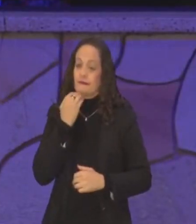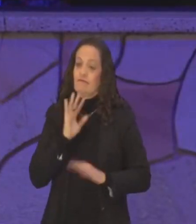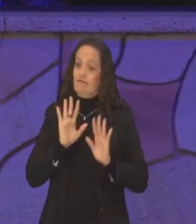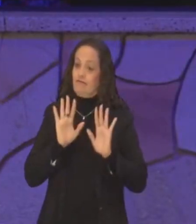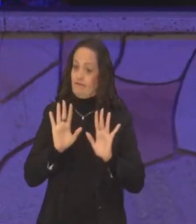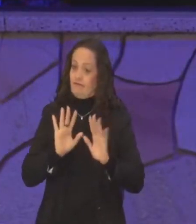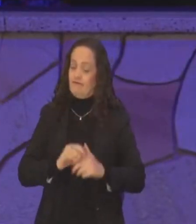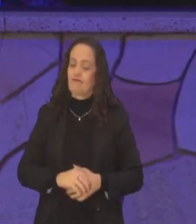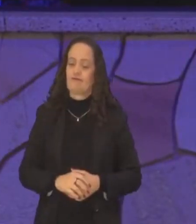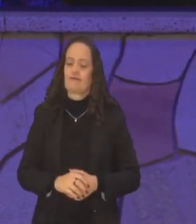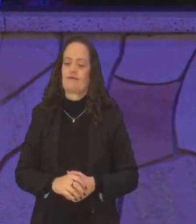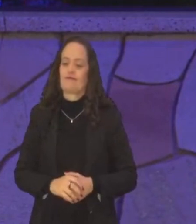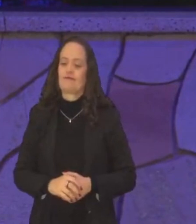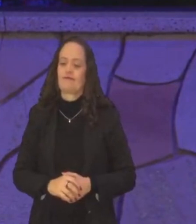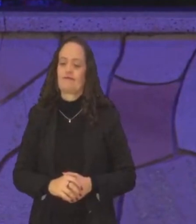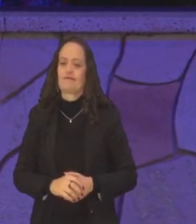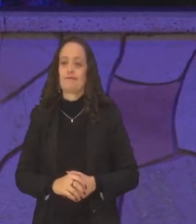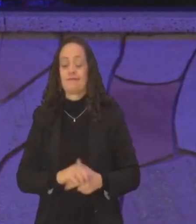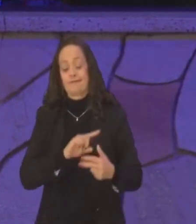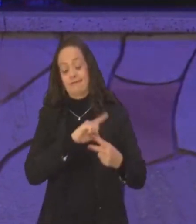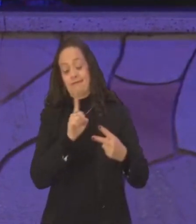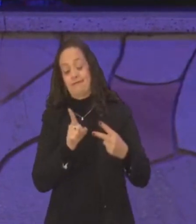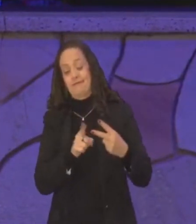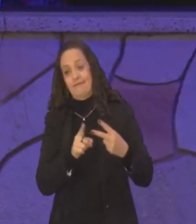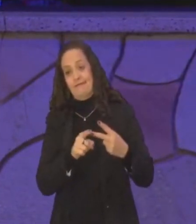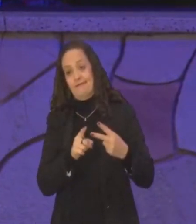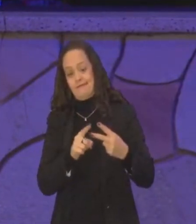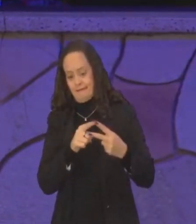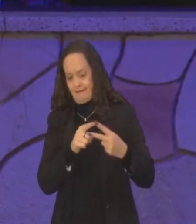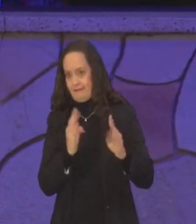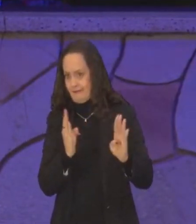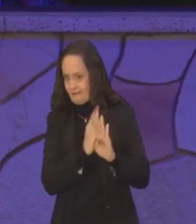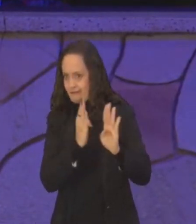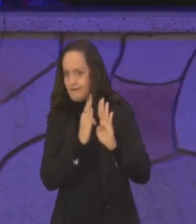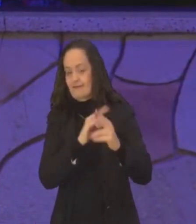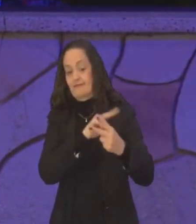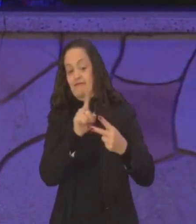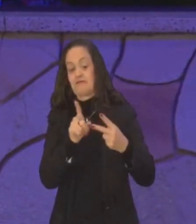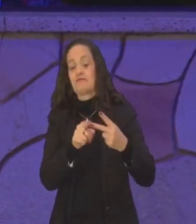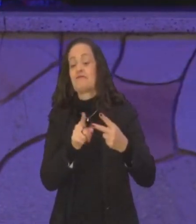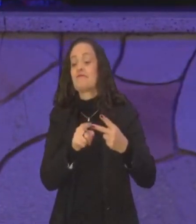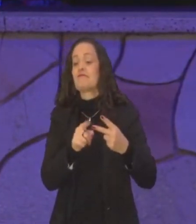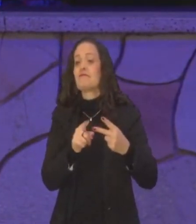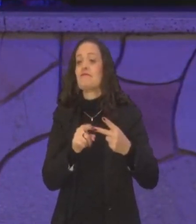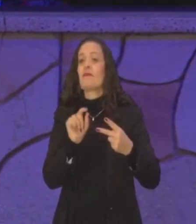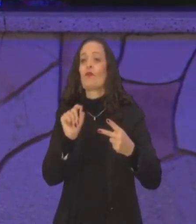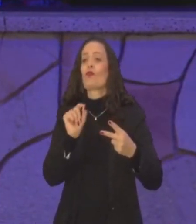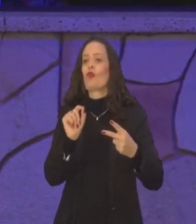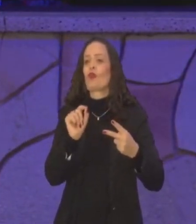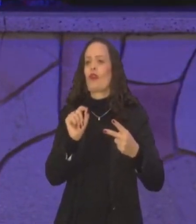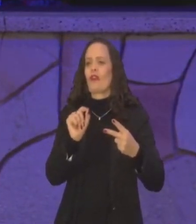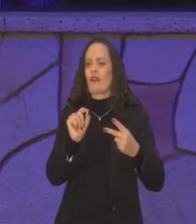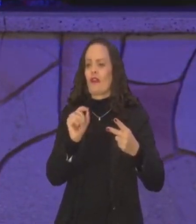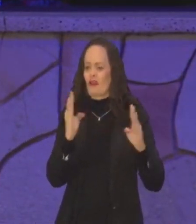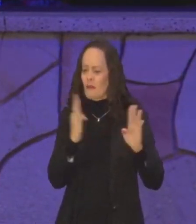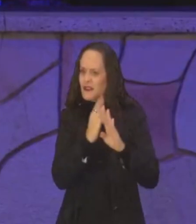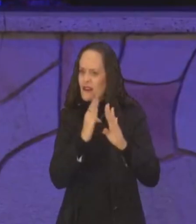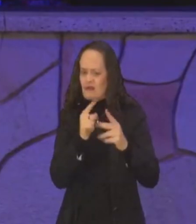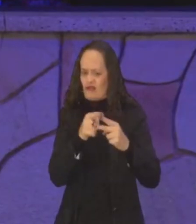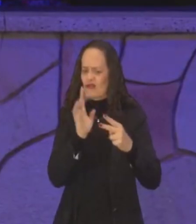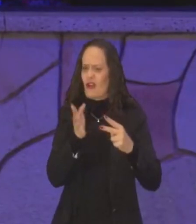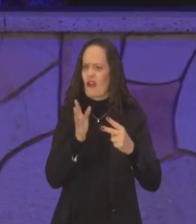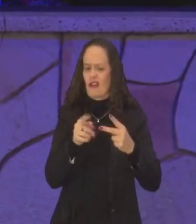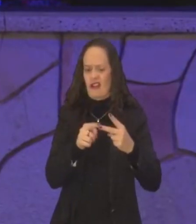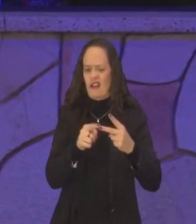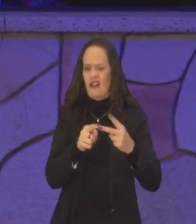Mas houve uma segunda tentativa, e esta tentativa não foi a perseguição, não